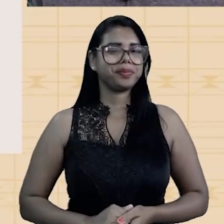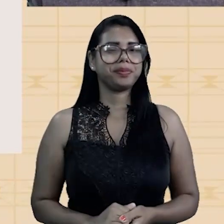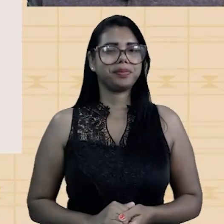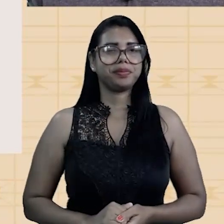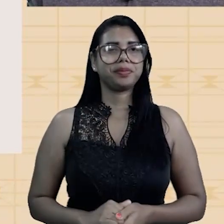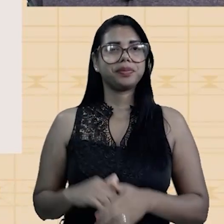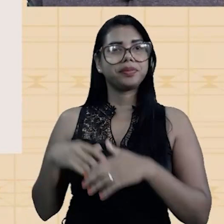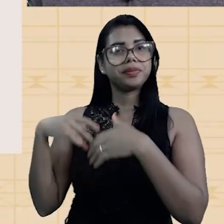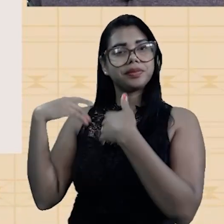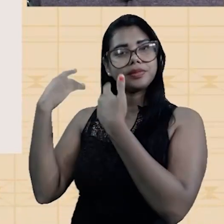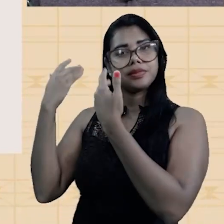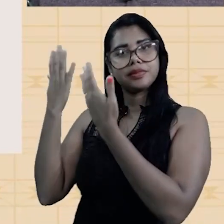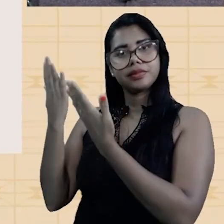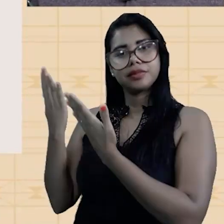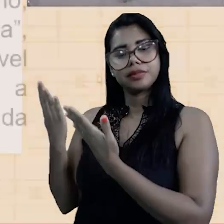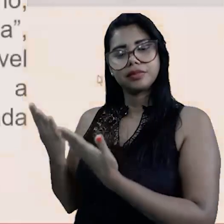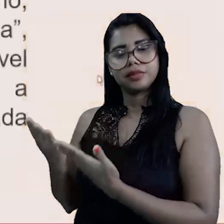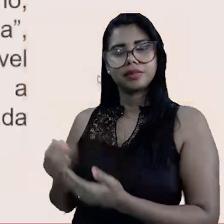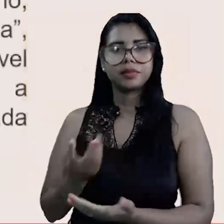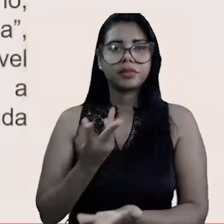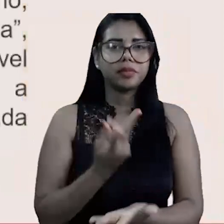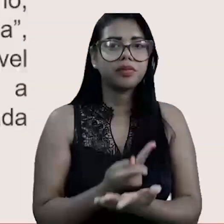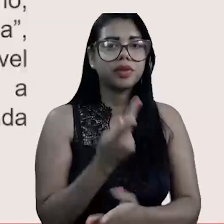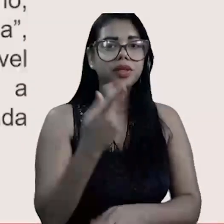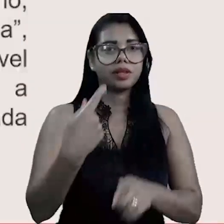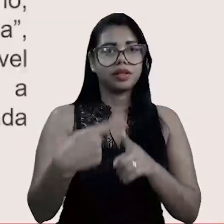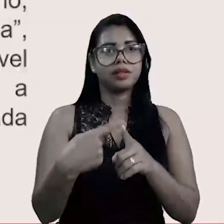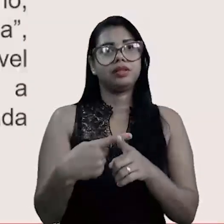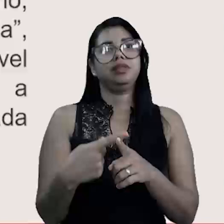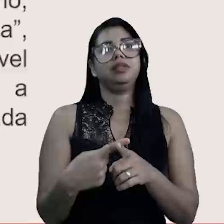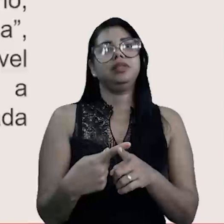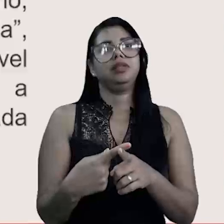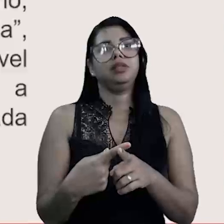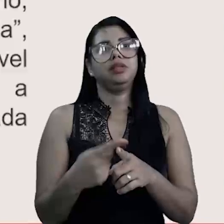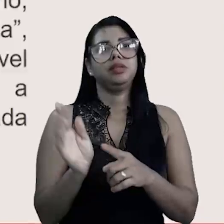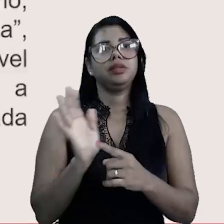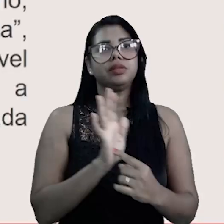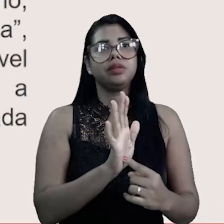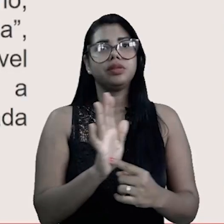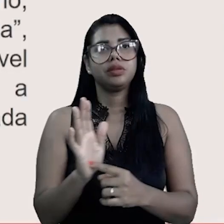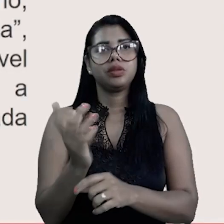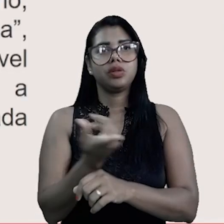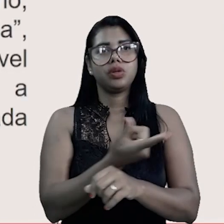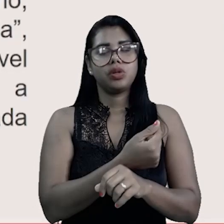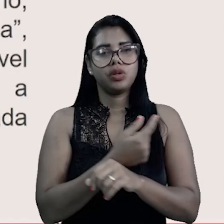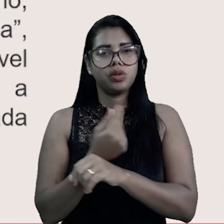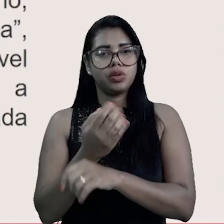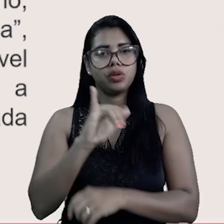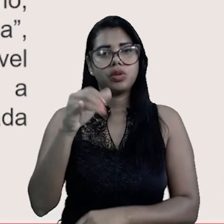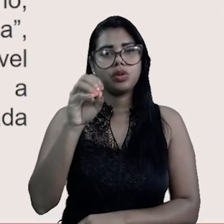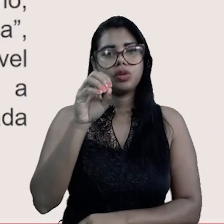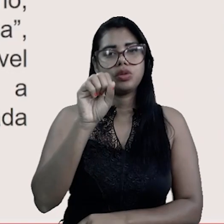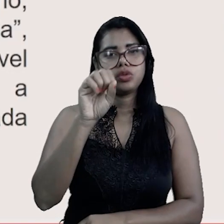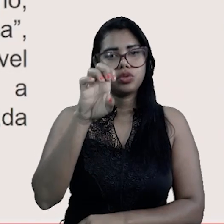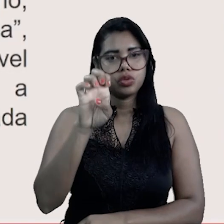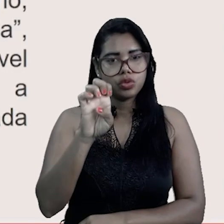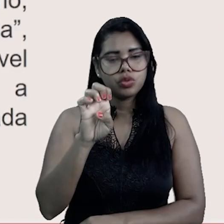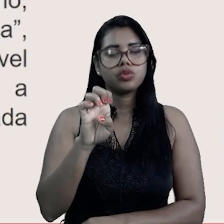Isso acontece porque, assim como teorizado pelo economista José Murilo de